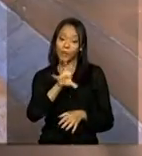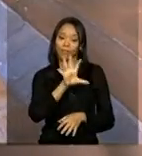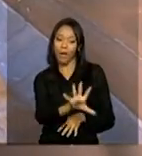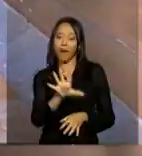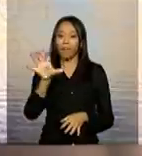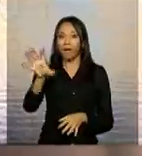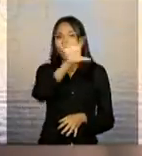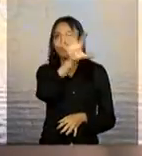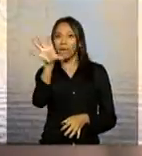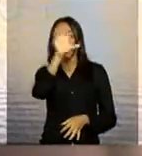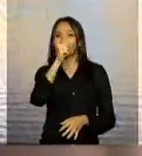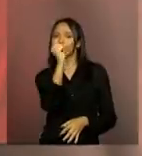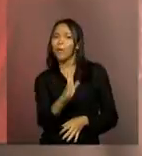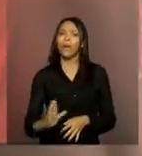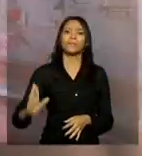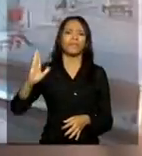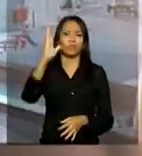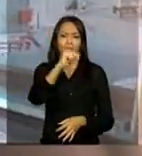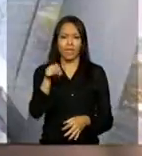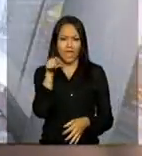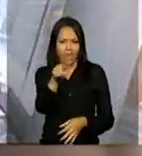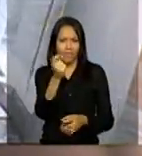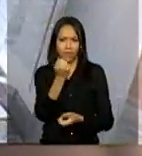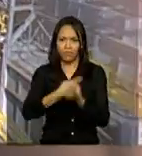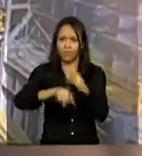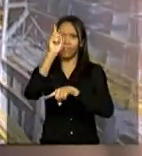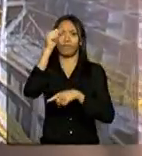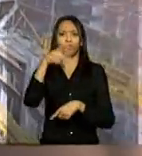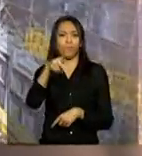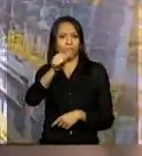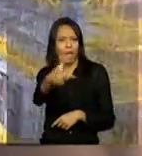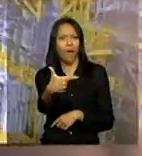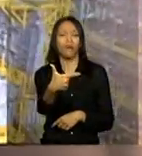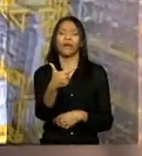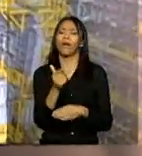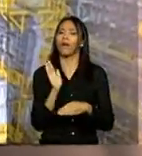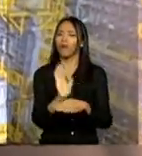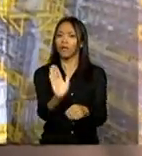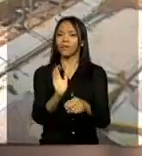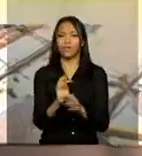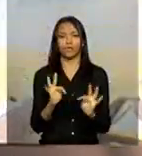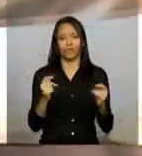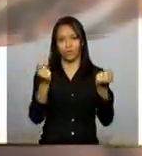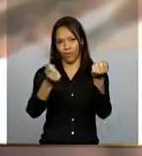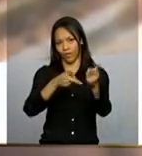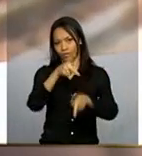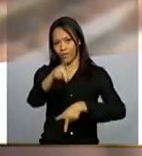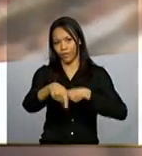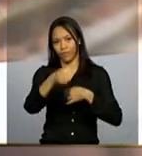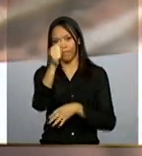do PAC, esse projeto transformador beneficia todos os brasileiros.